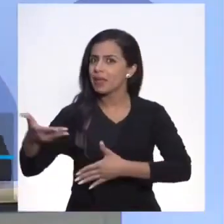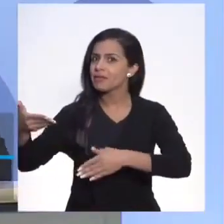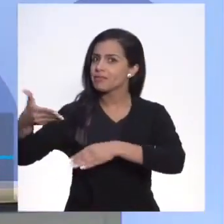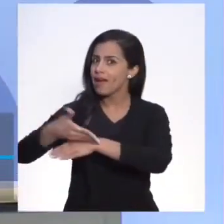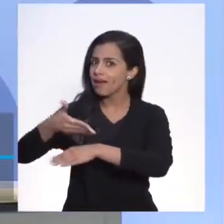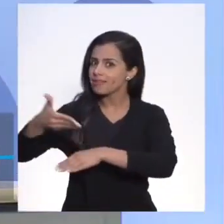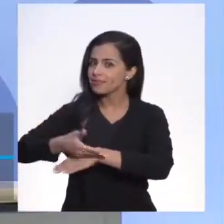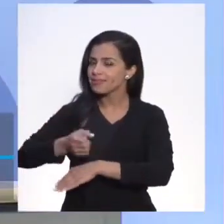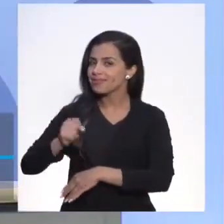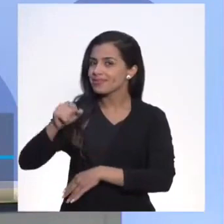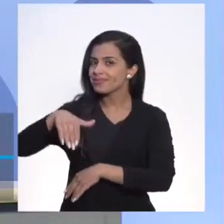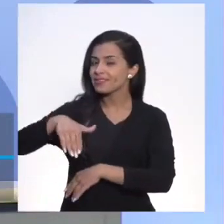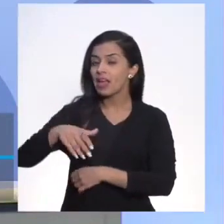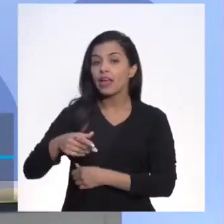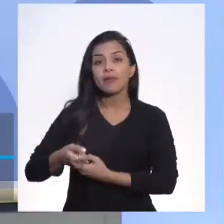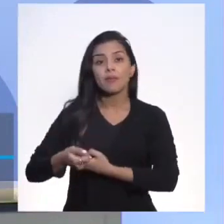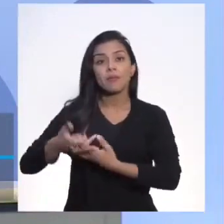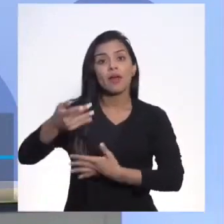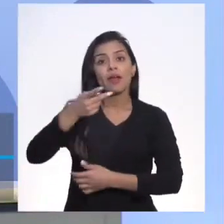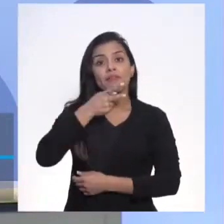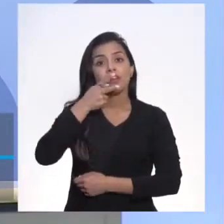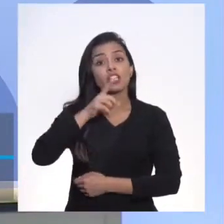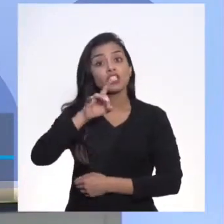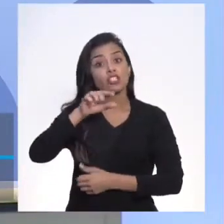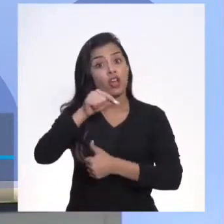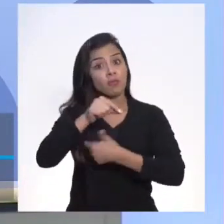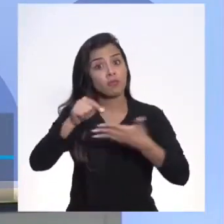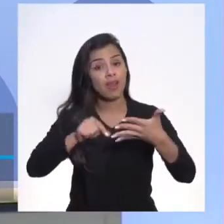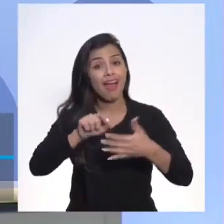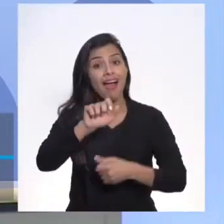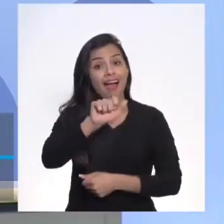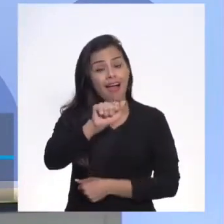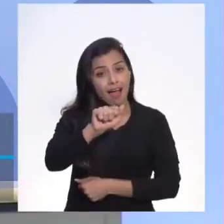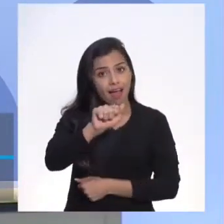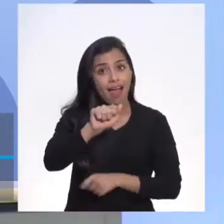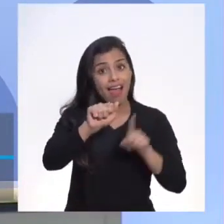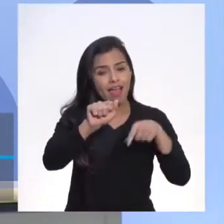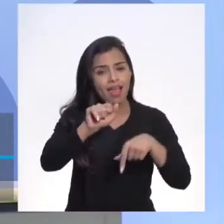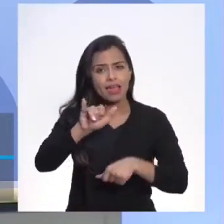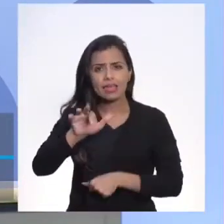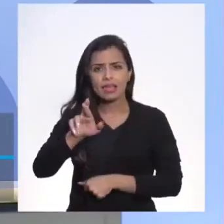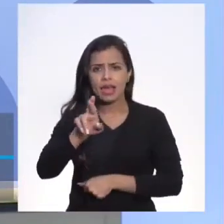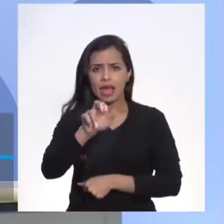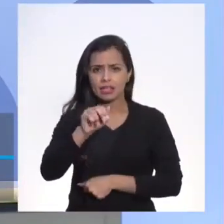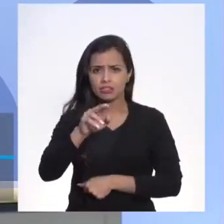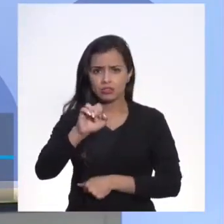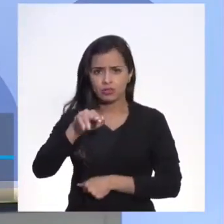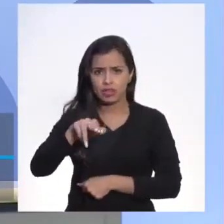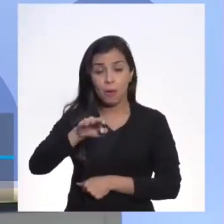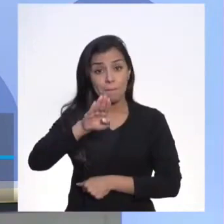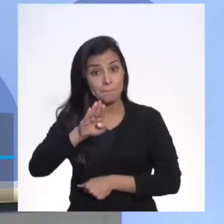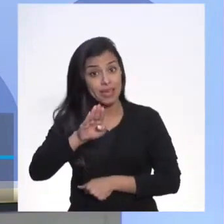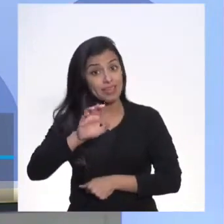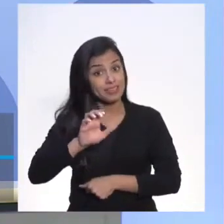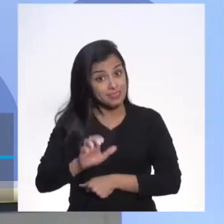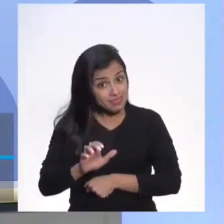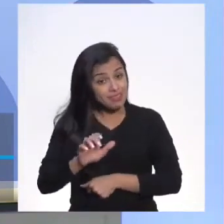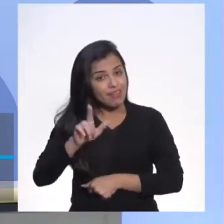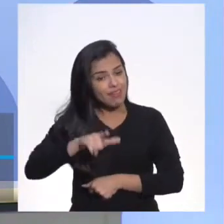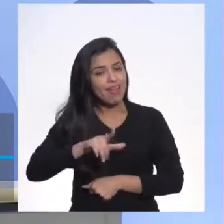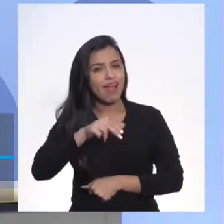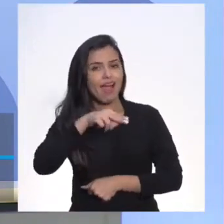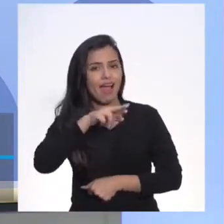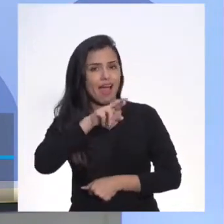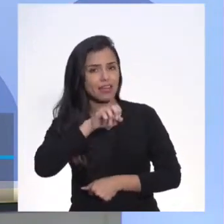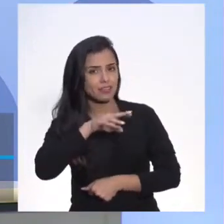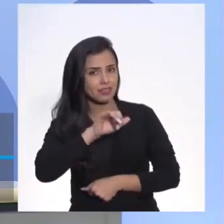participaram sim. Eles falaram aqui que só o item A é irracional, que o B e o C são racionais. Então, alguns alunos que eu consegui anotar o nome aí,